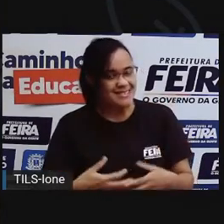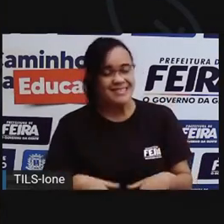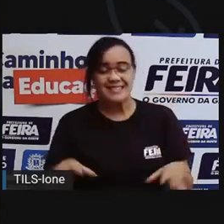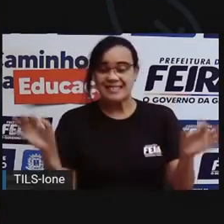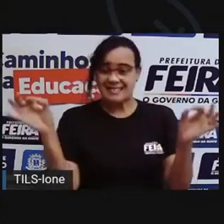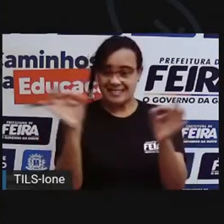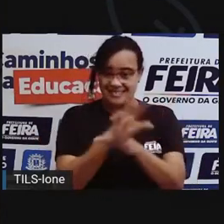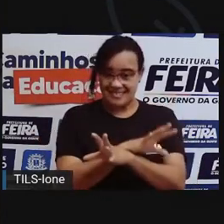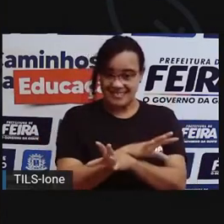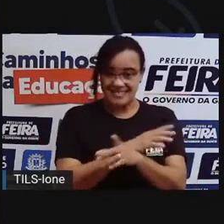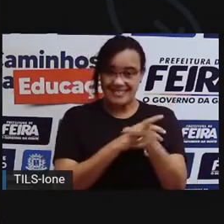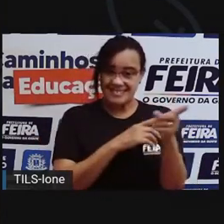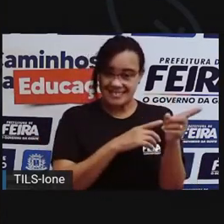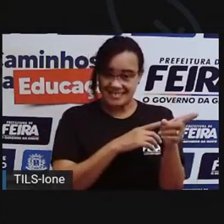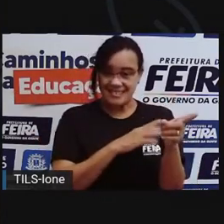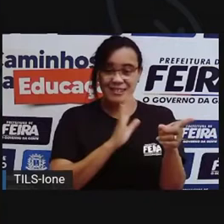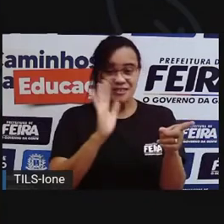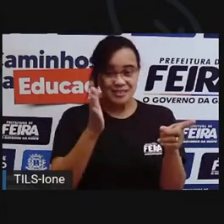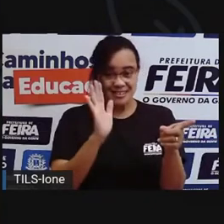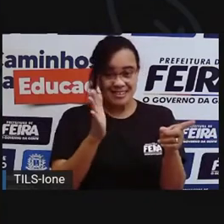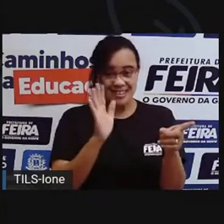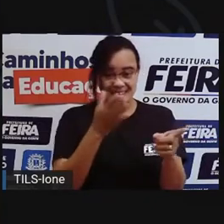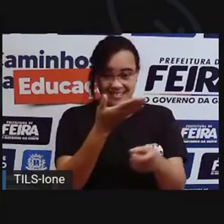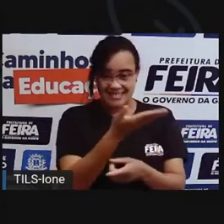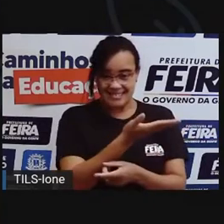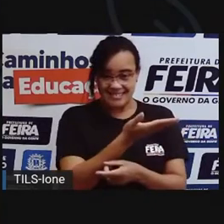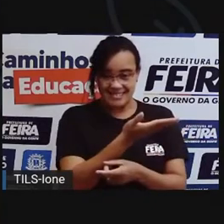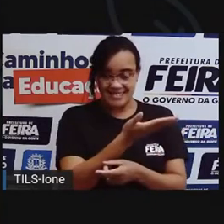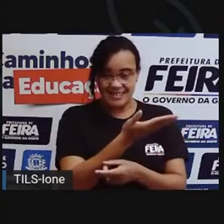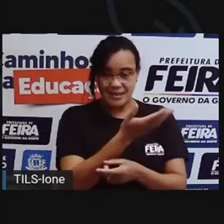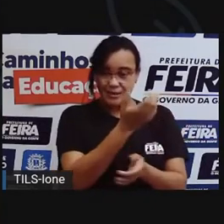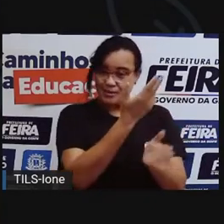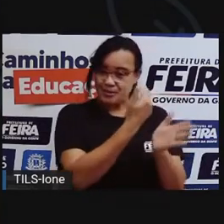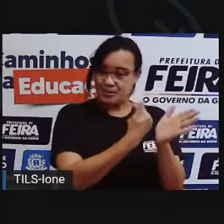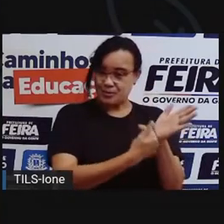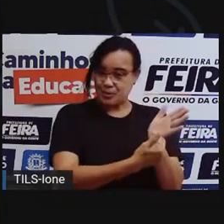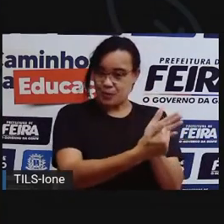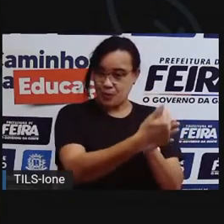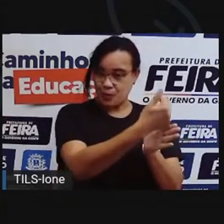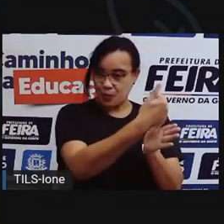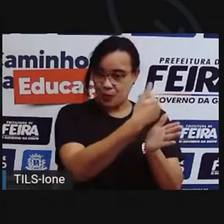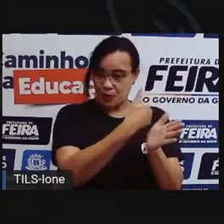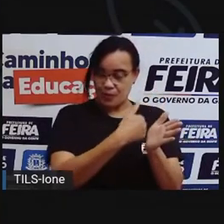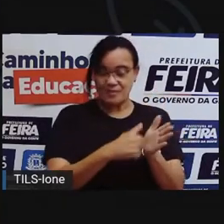Prontinho. Já fiz o meu desenho, olha. Todo desenhadinho.